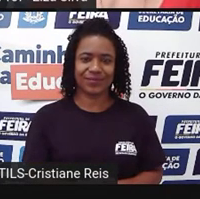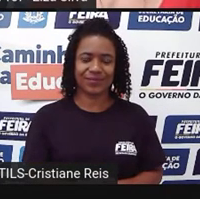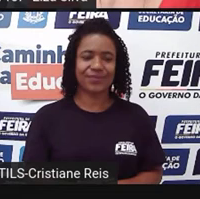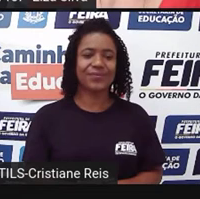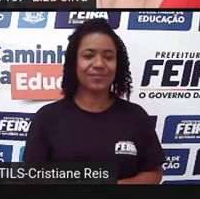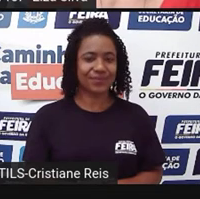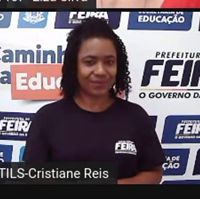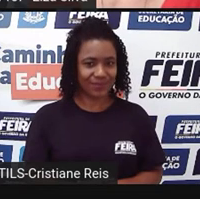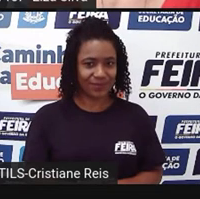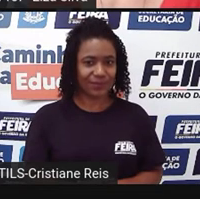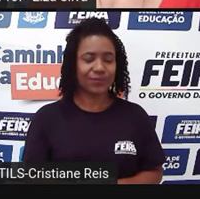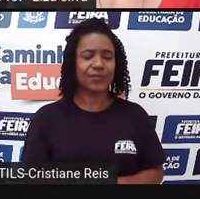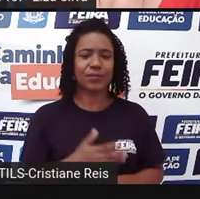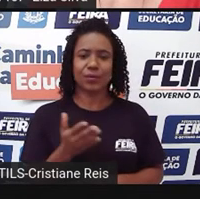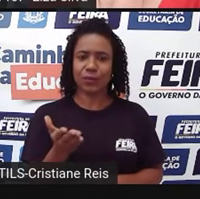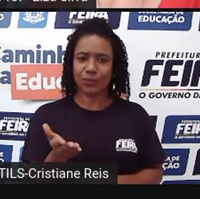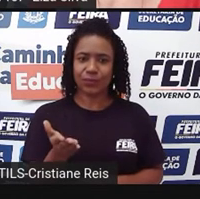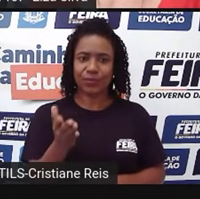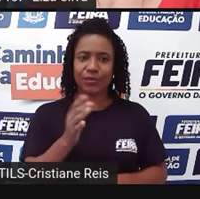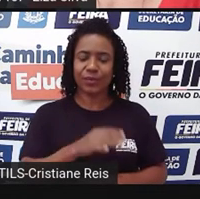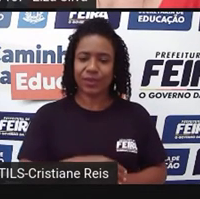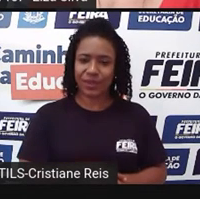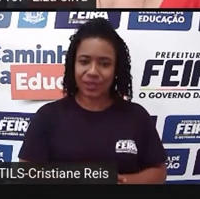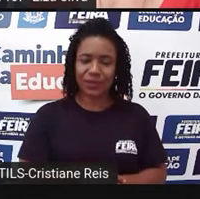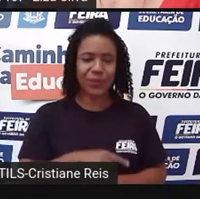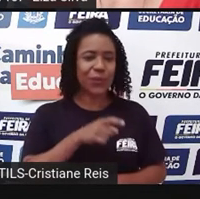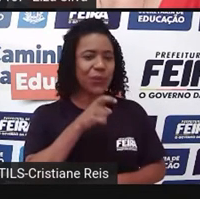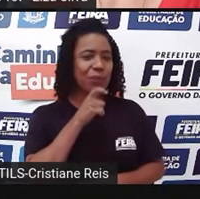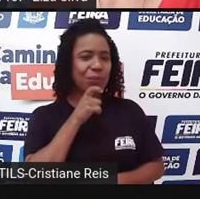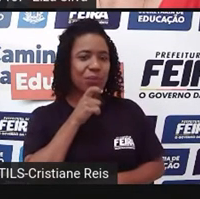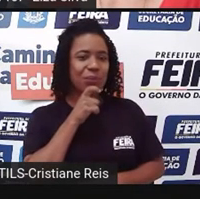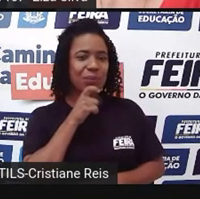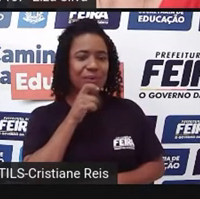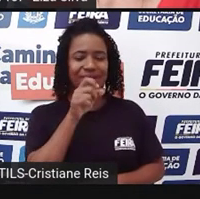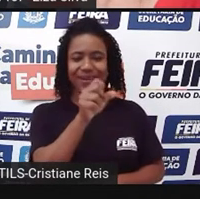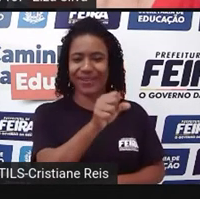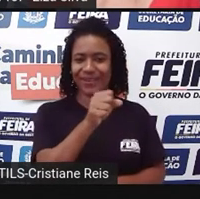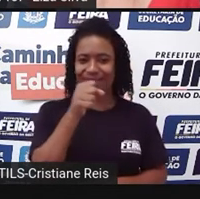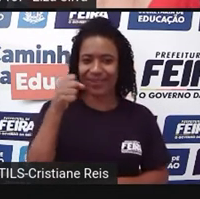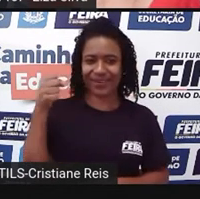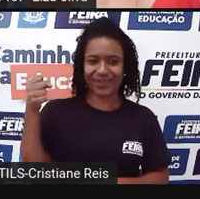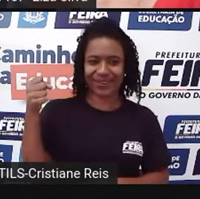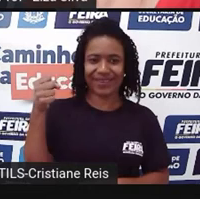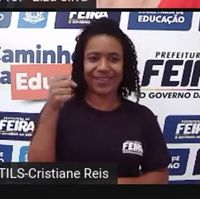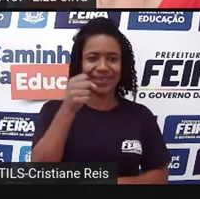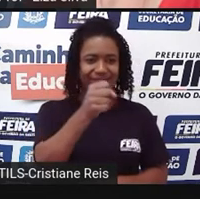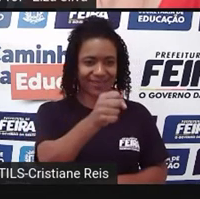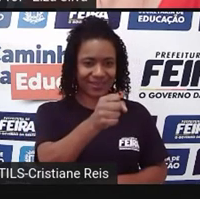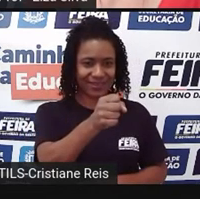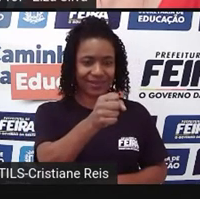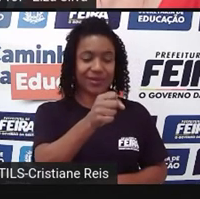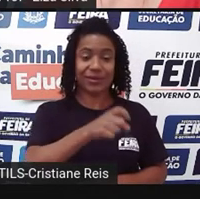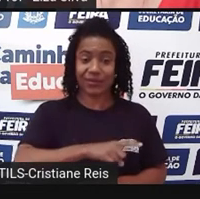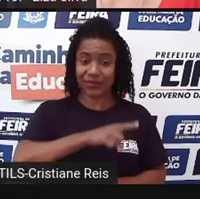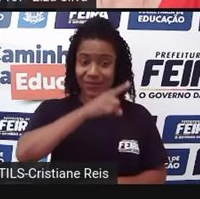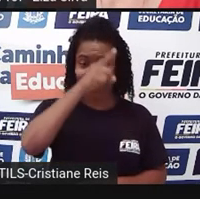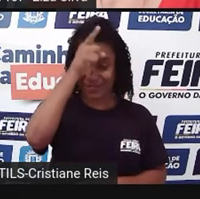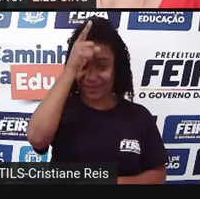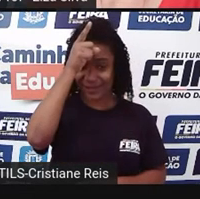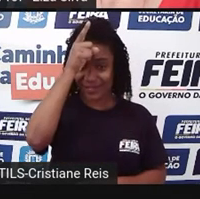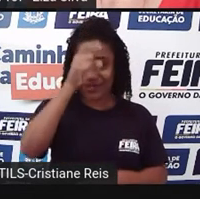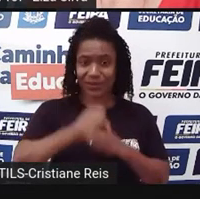a geladeira o refrigeration foi criado na inventado na verdade em